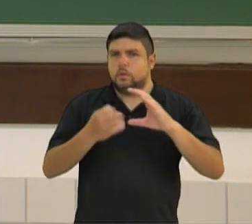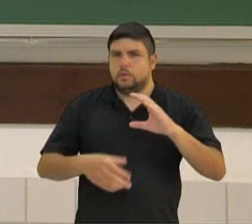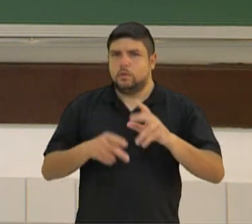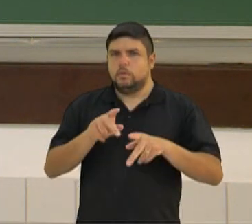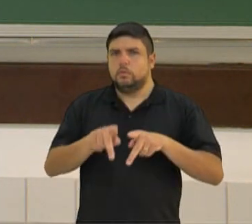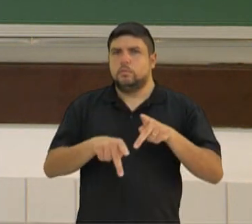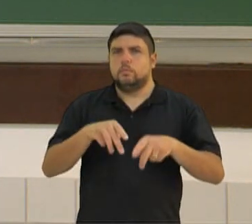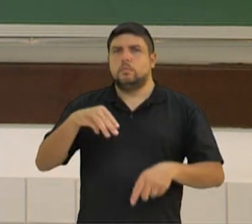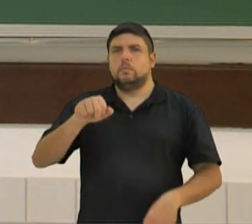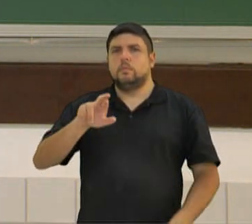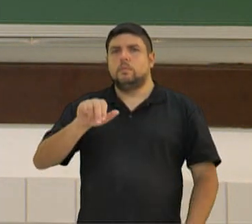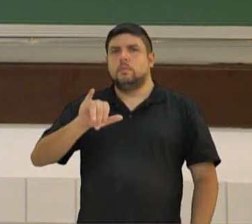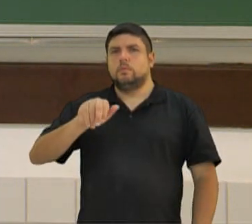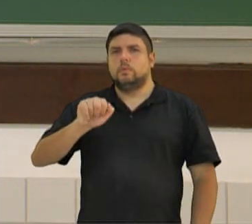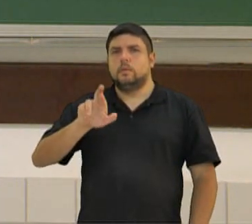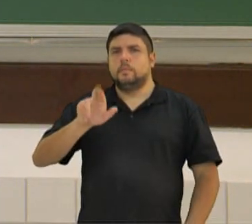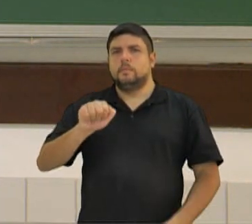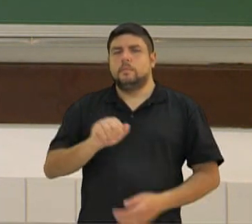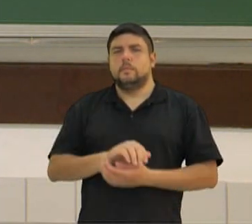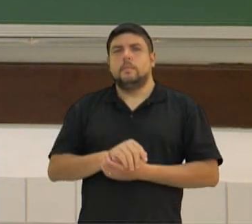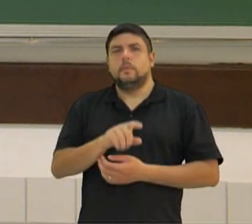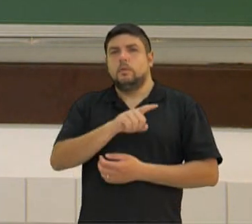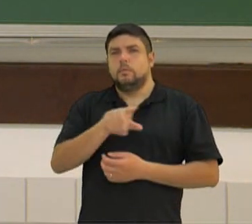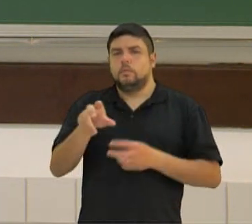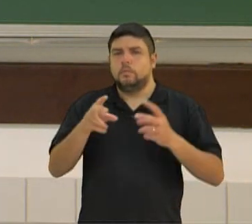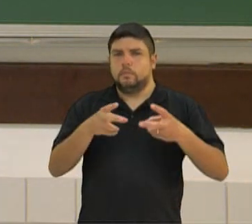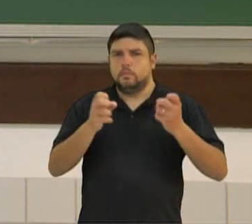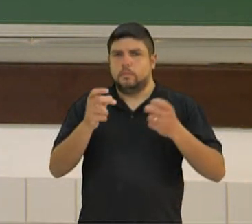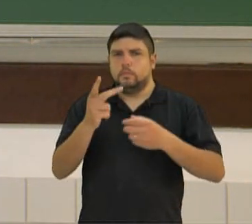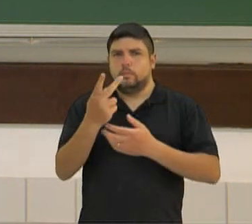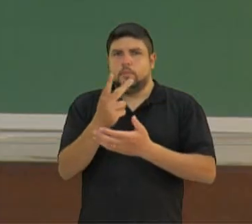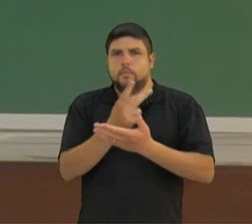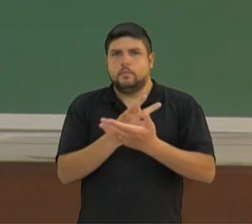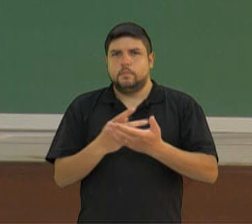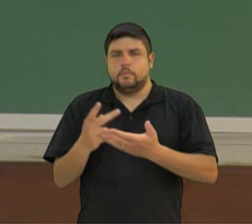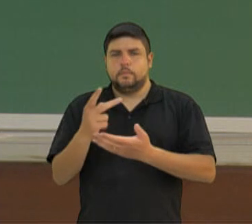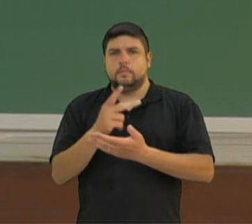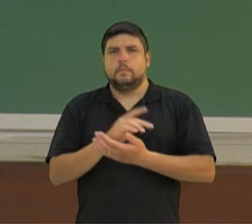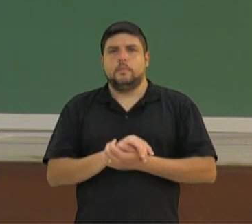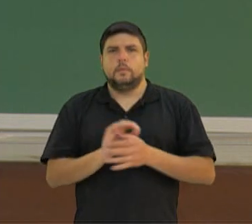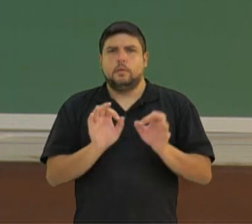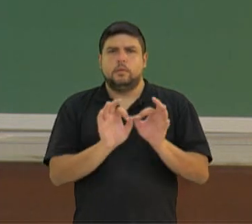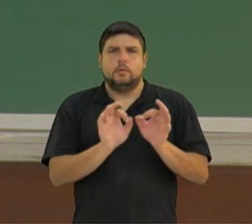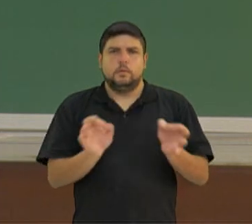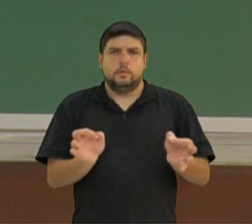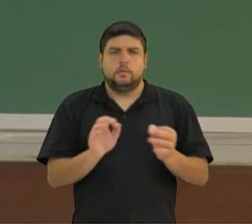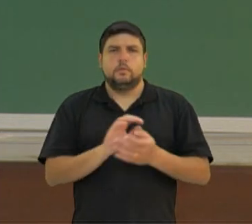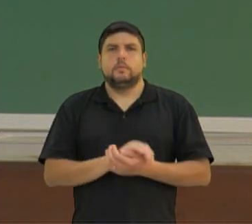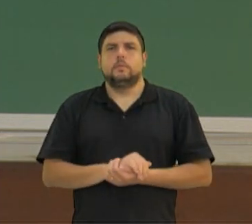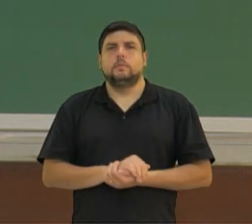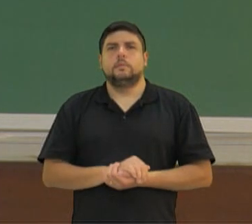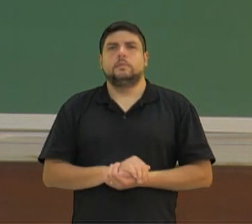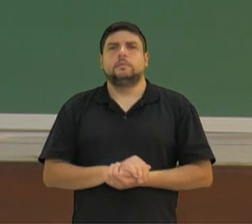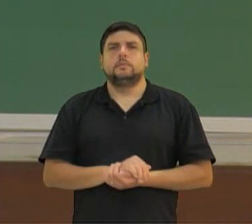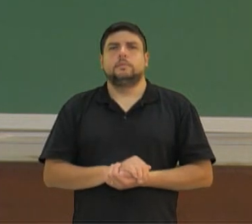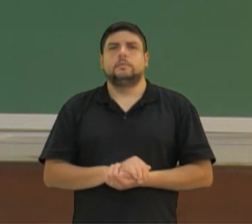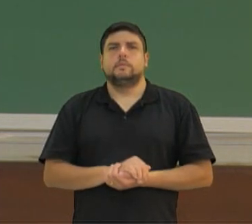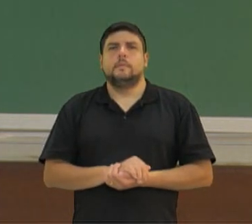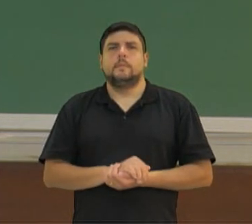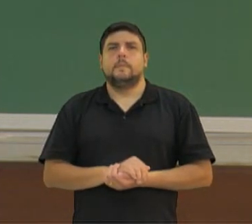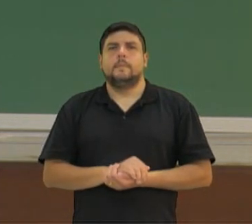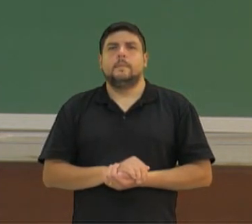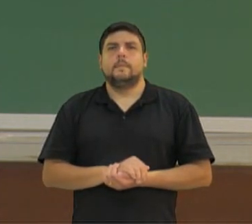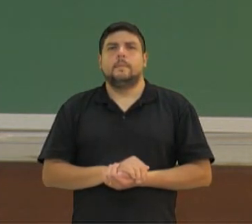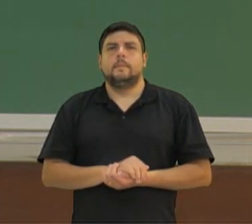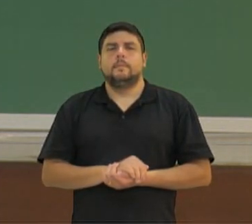marajoara, tá? Então vocês podem observar os seus desenhos simples e geométricos, né?